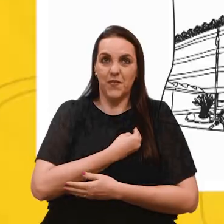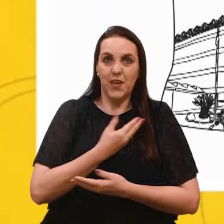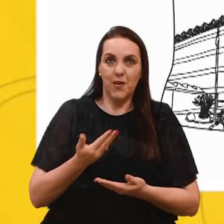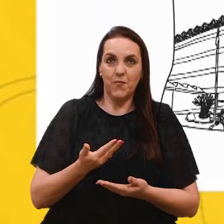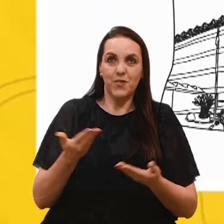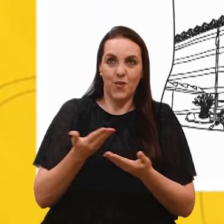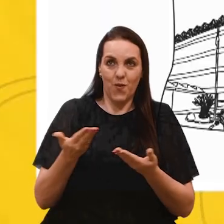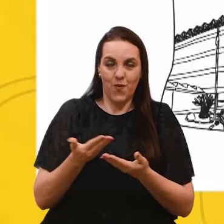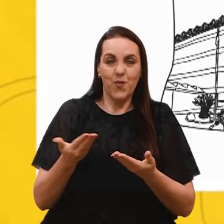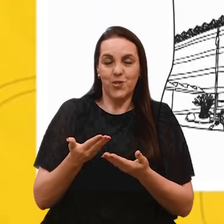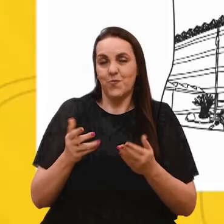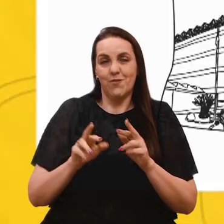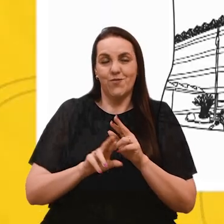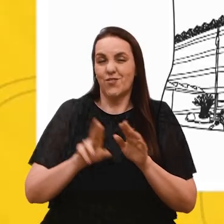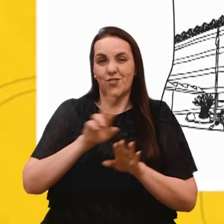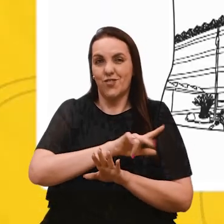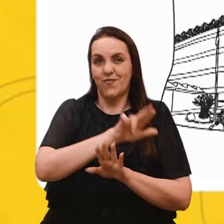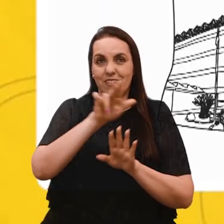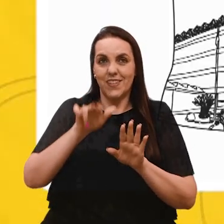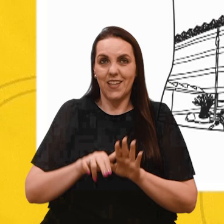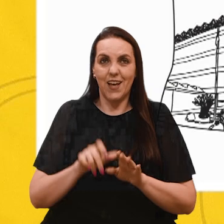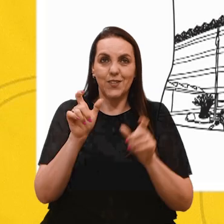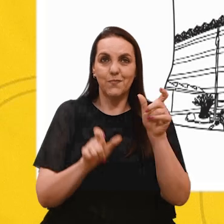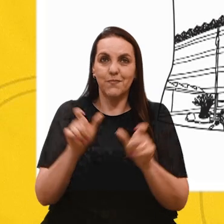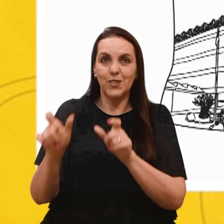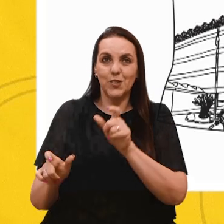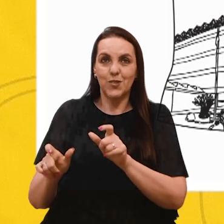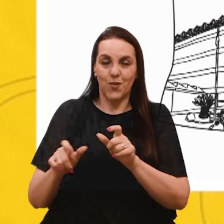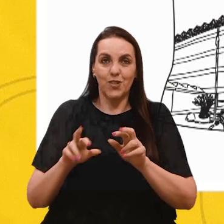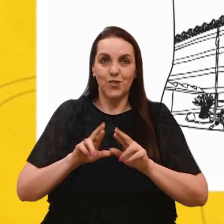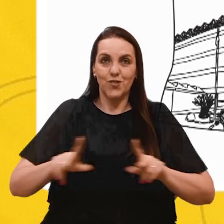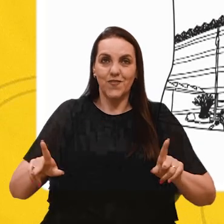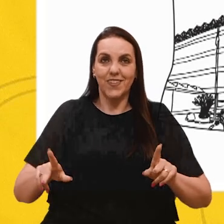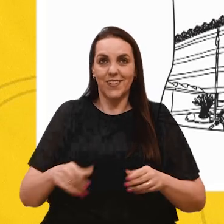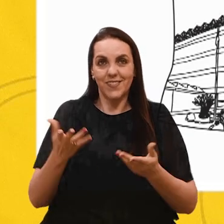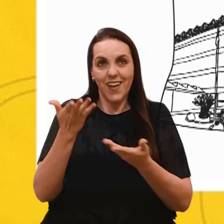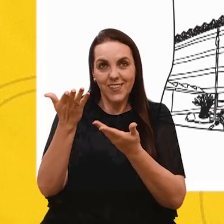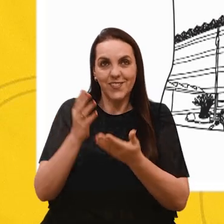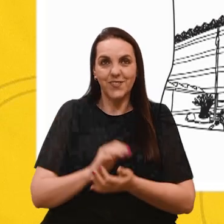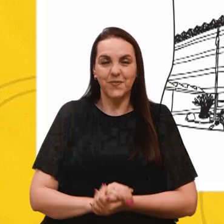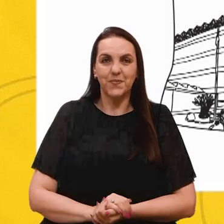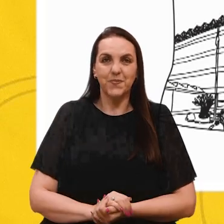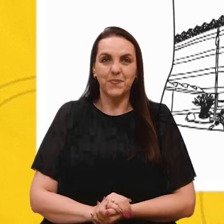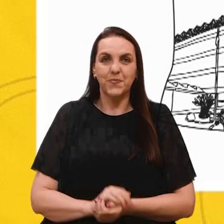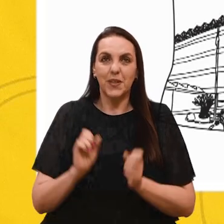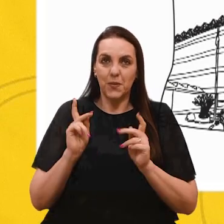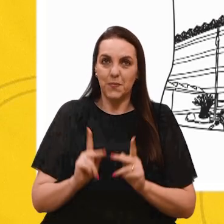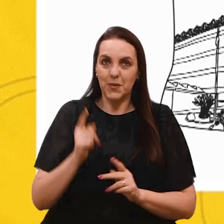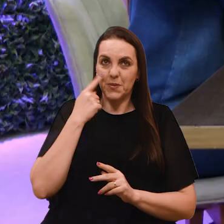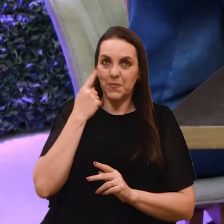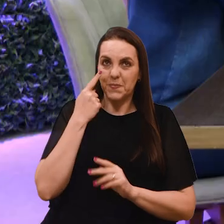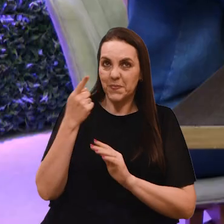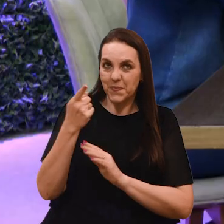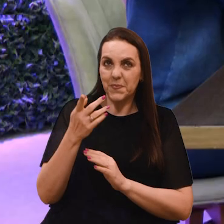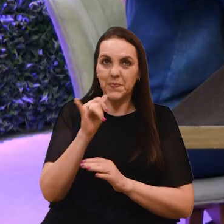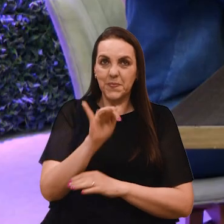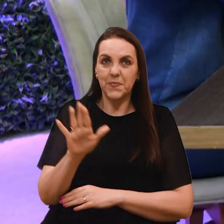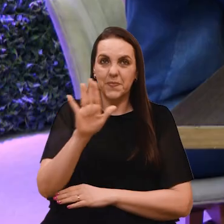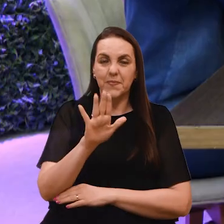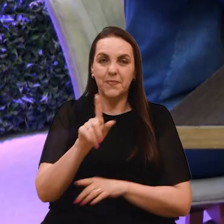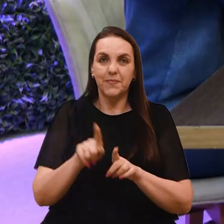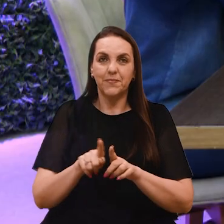em diversidade, muitas pessoas. É isso. Muito legal. O pessoal está podendo conferir também nas